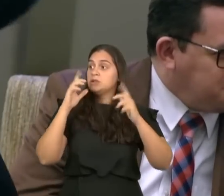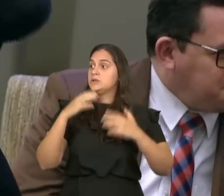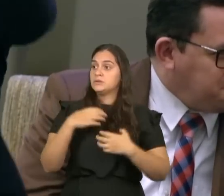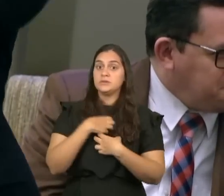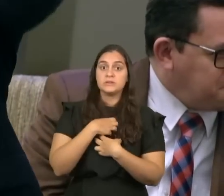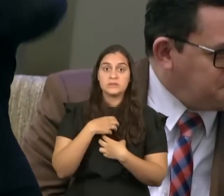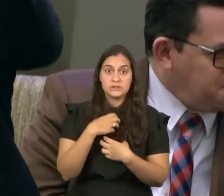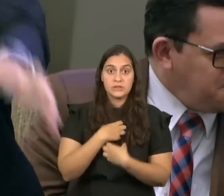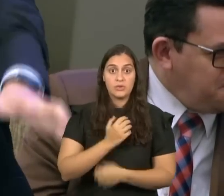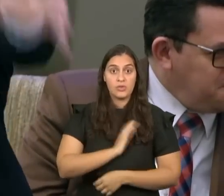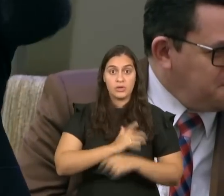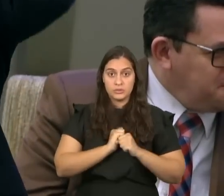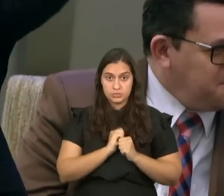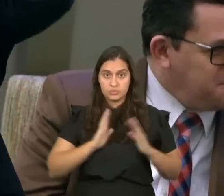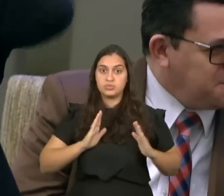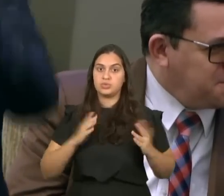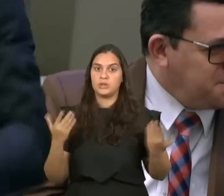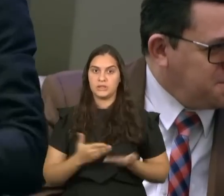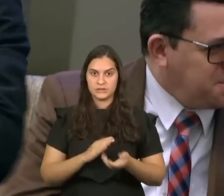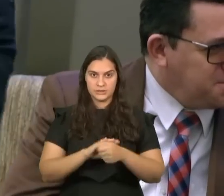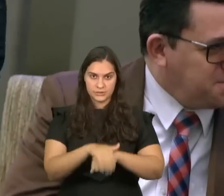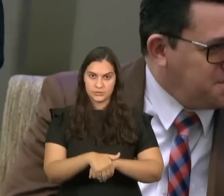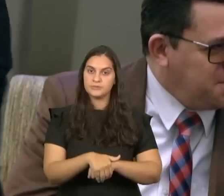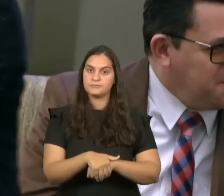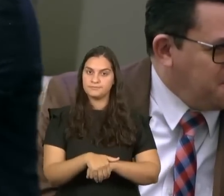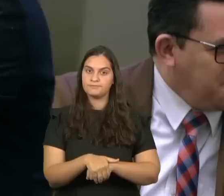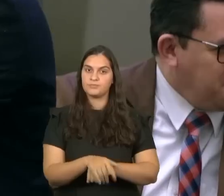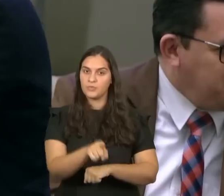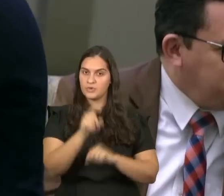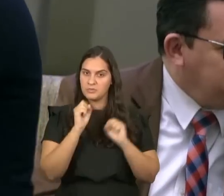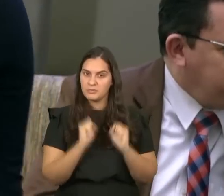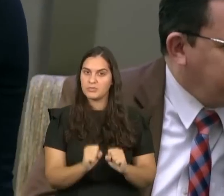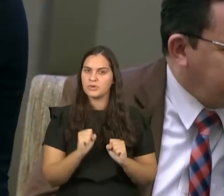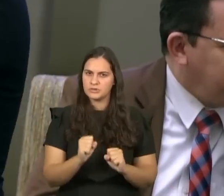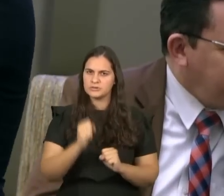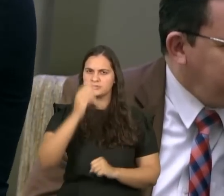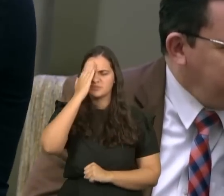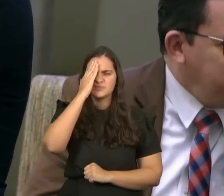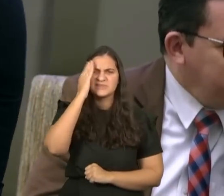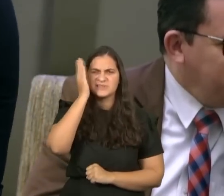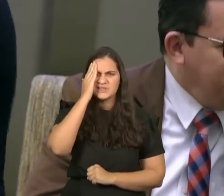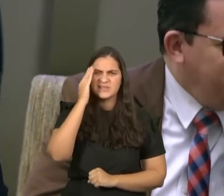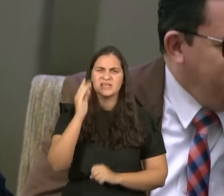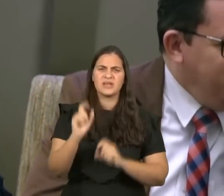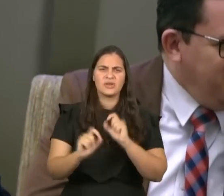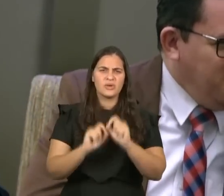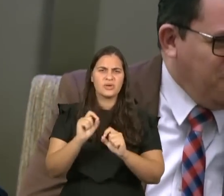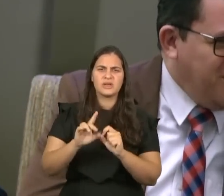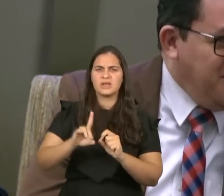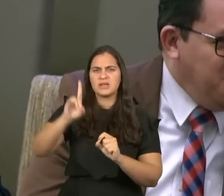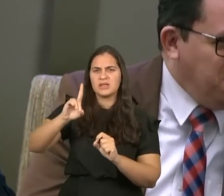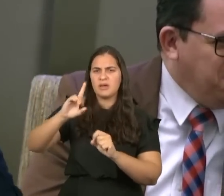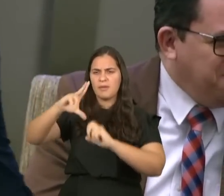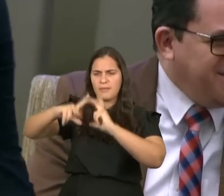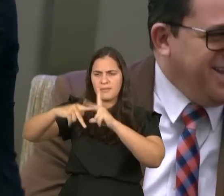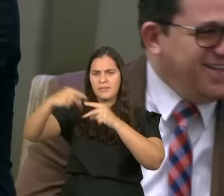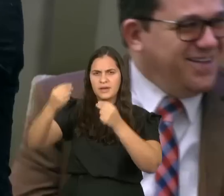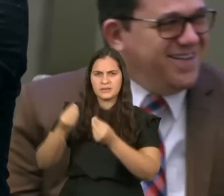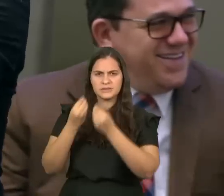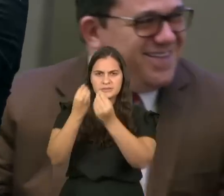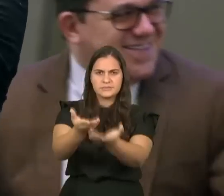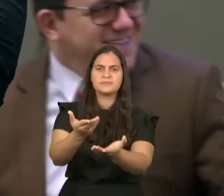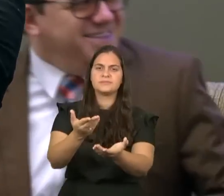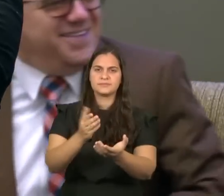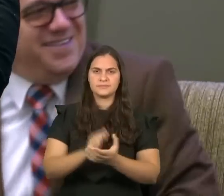possam ser abertos esta noite para que você possa ver o presente que Deus quer te dar